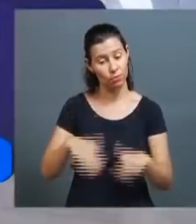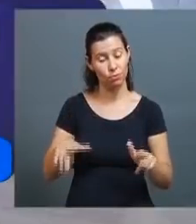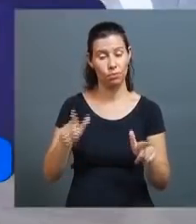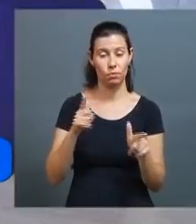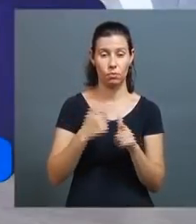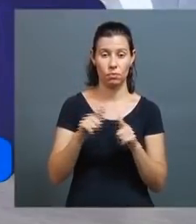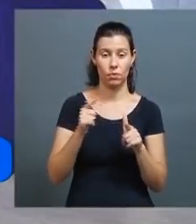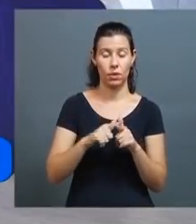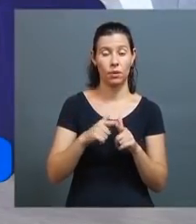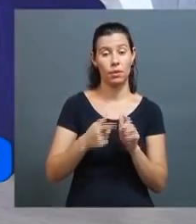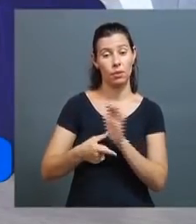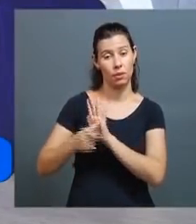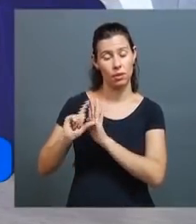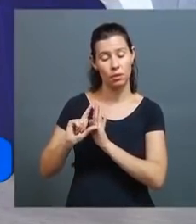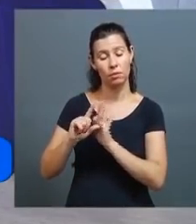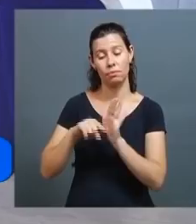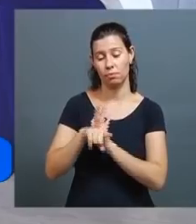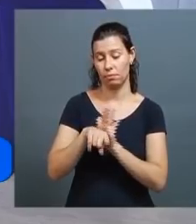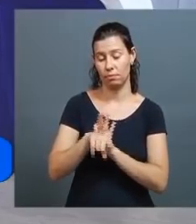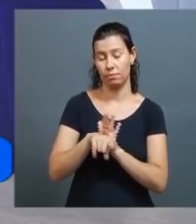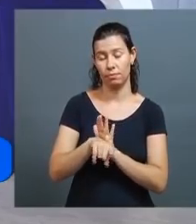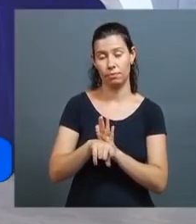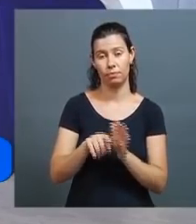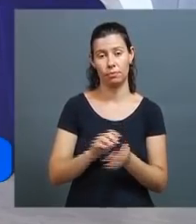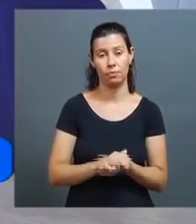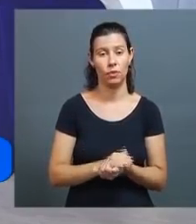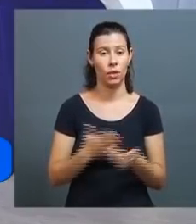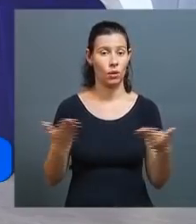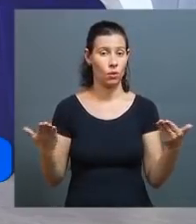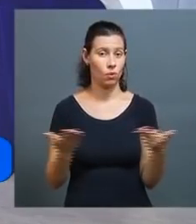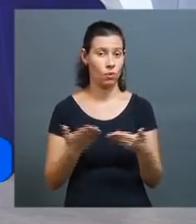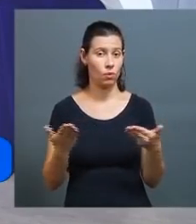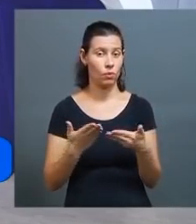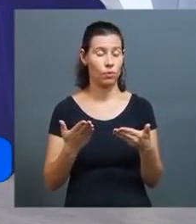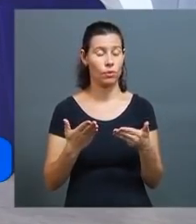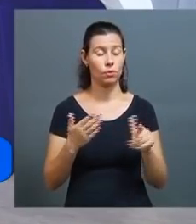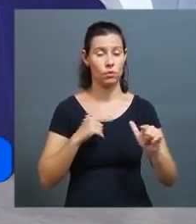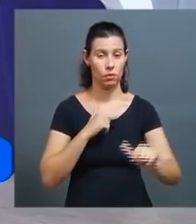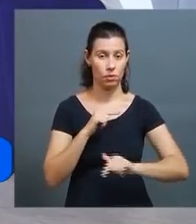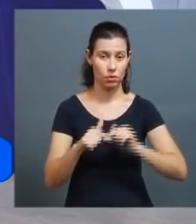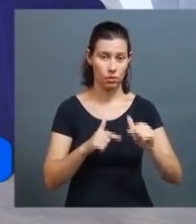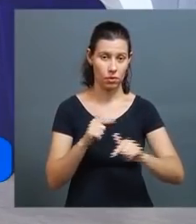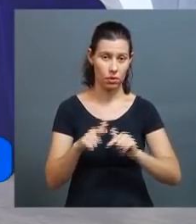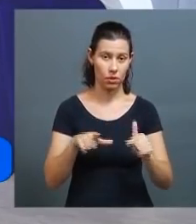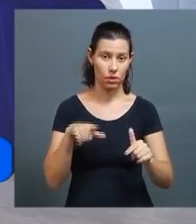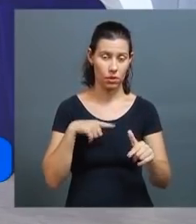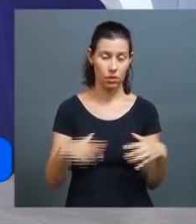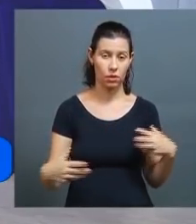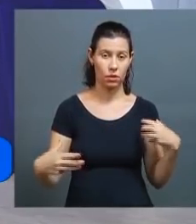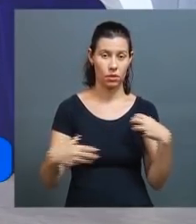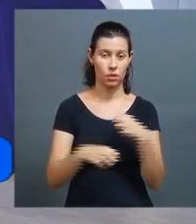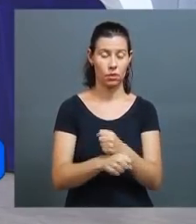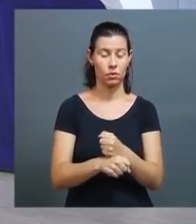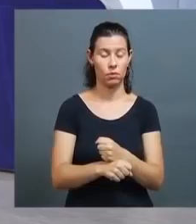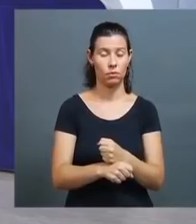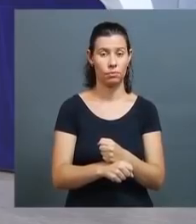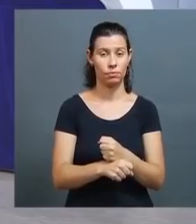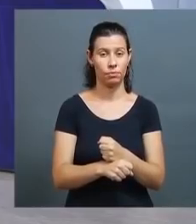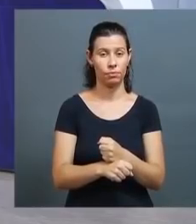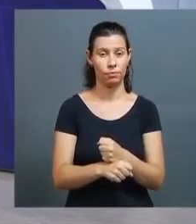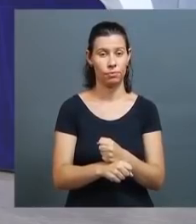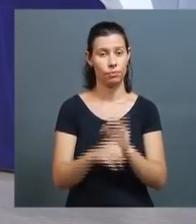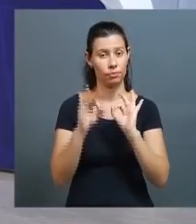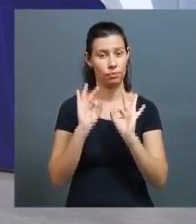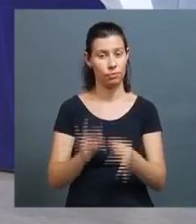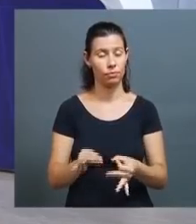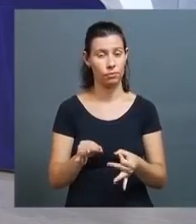esses pré-requisitos, né, que você citou para a gente. Então, hoje, assim, no nosso serviço, tem uma quantidade assim,